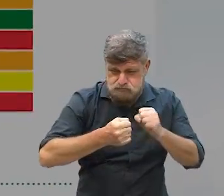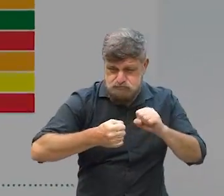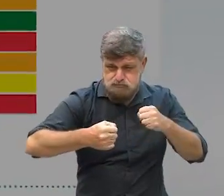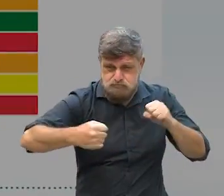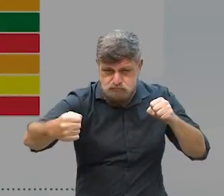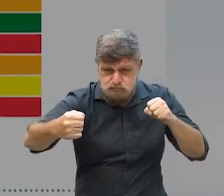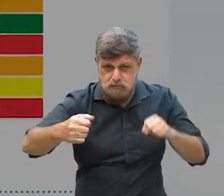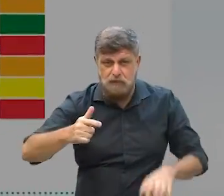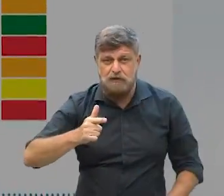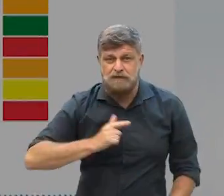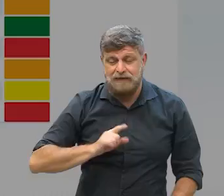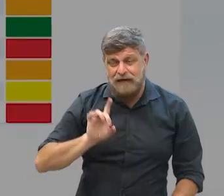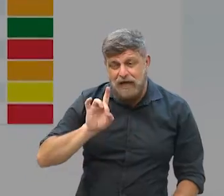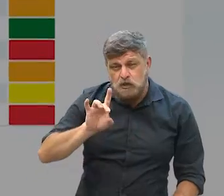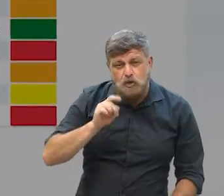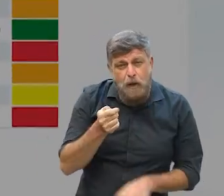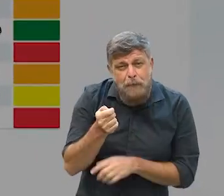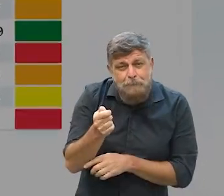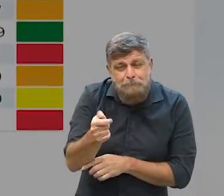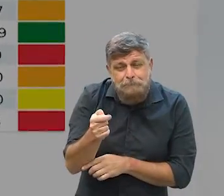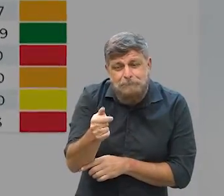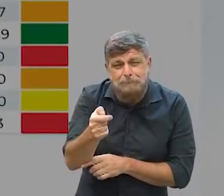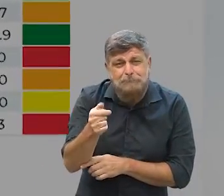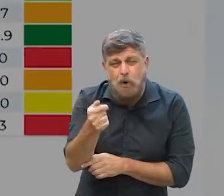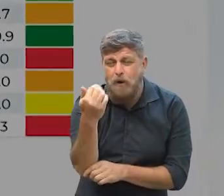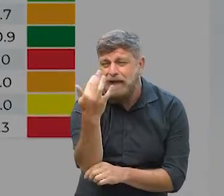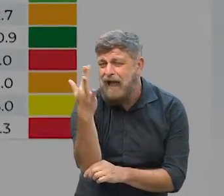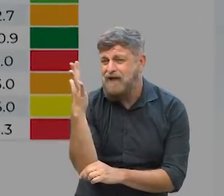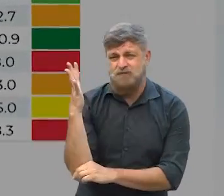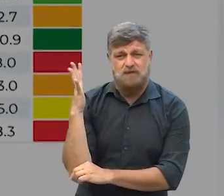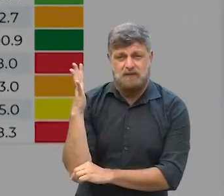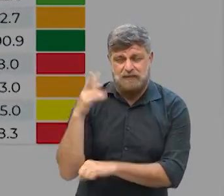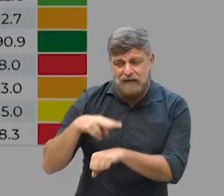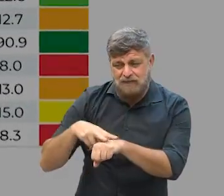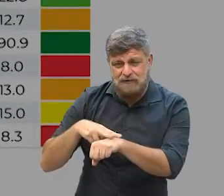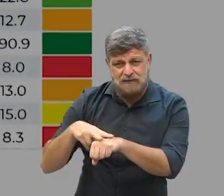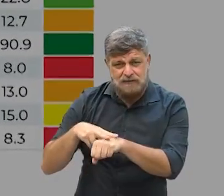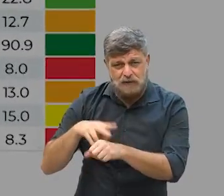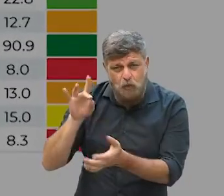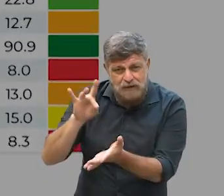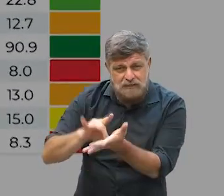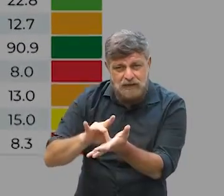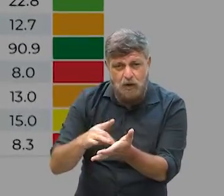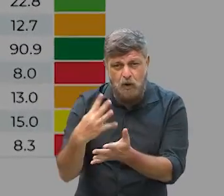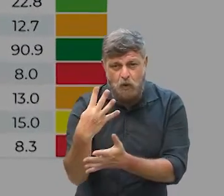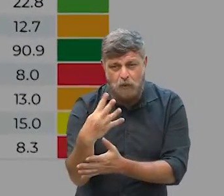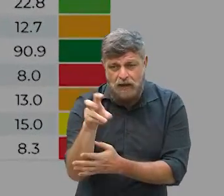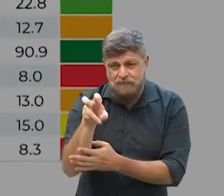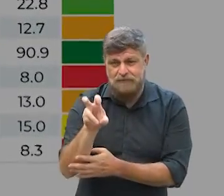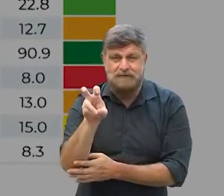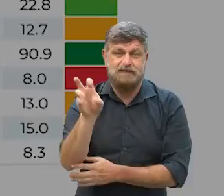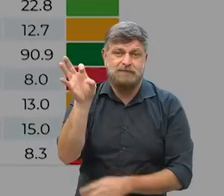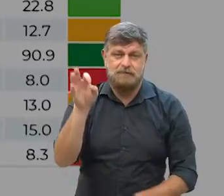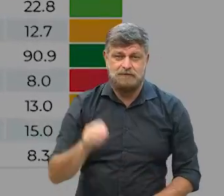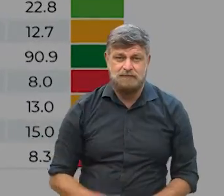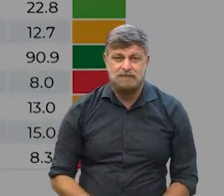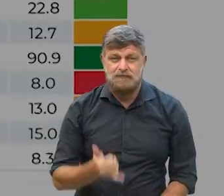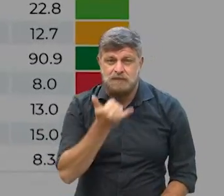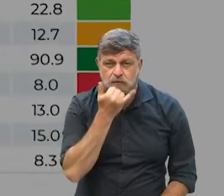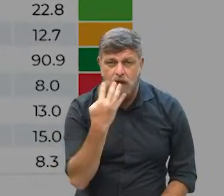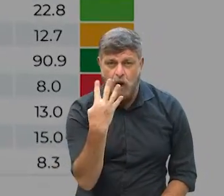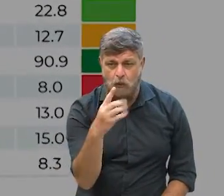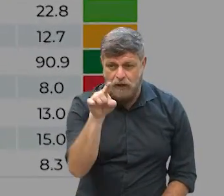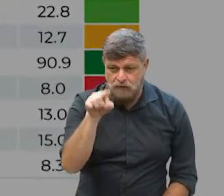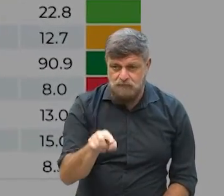seu território, 277 tem cobertura vegetal nativa, 4,5% do município, e está